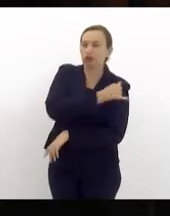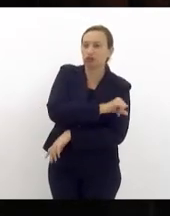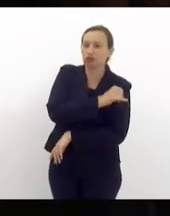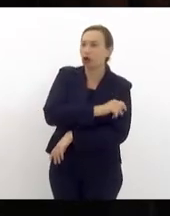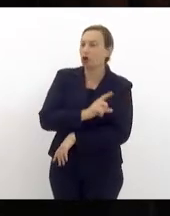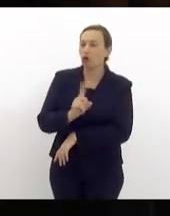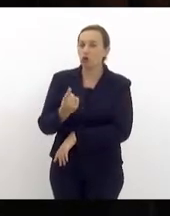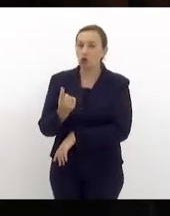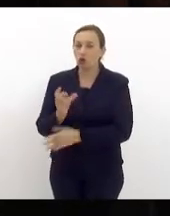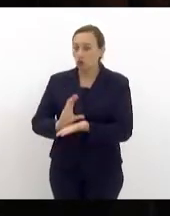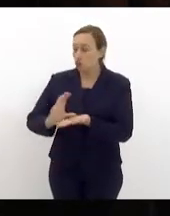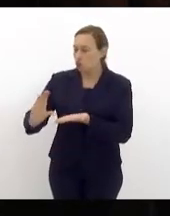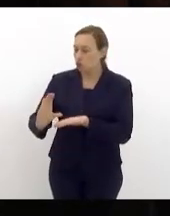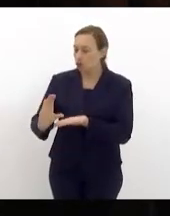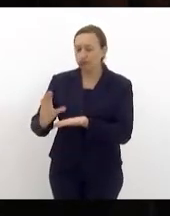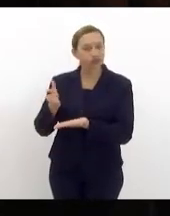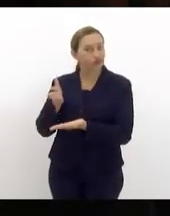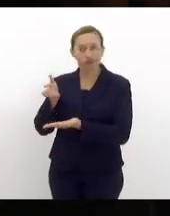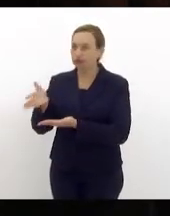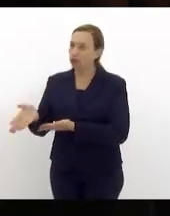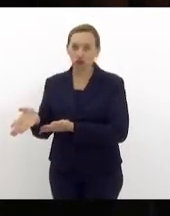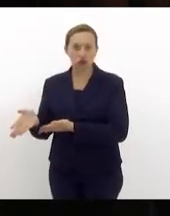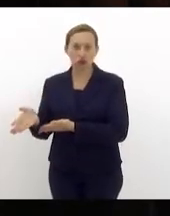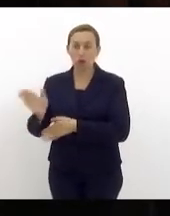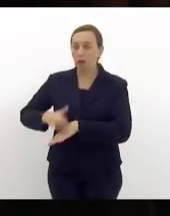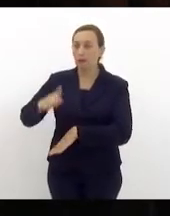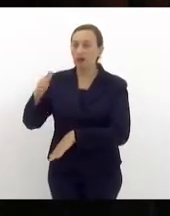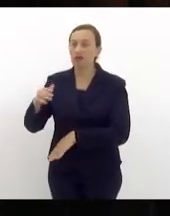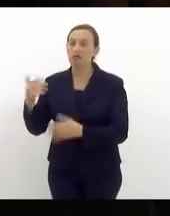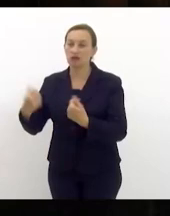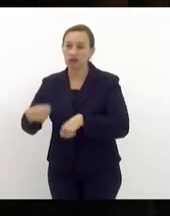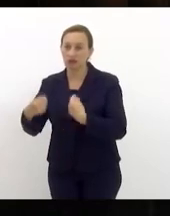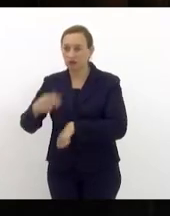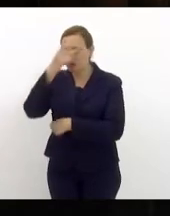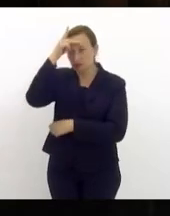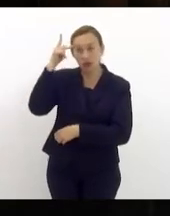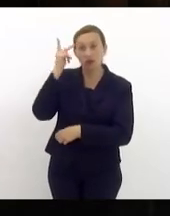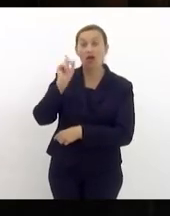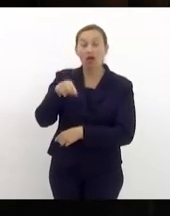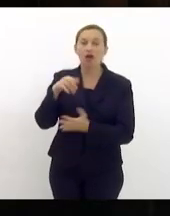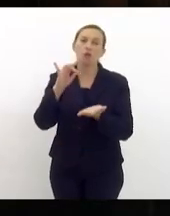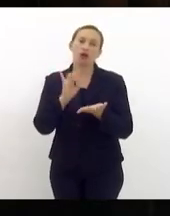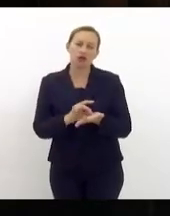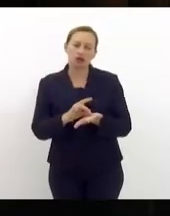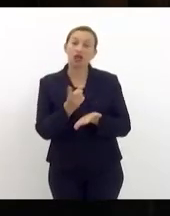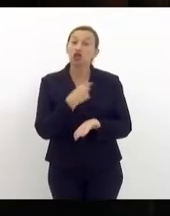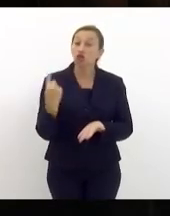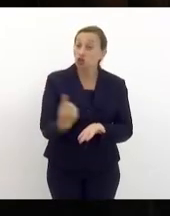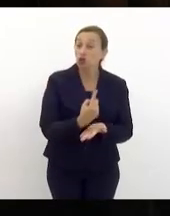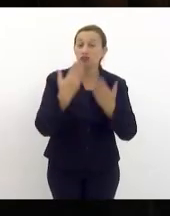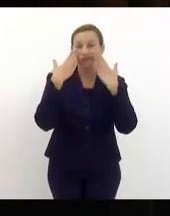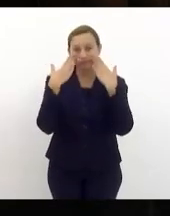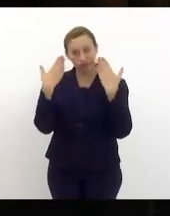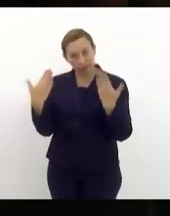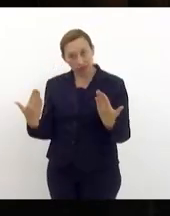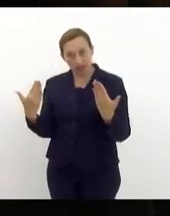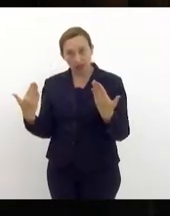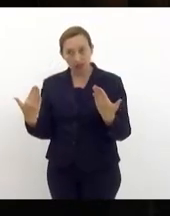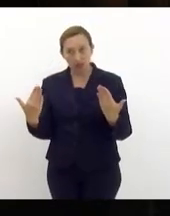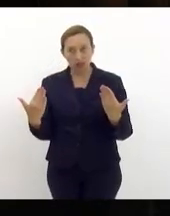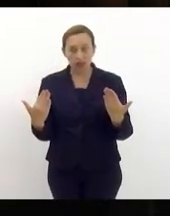chegou de maneira concreta para quem mais precisava. Então, essa é uma realidade que nós apresentamos